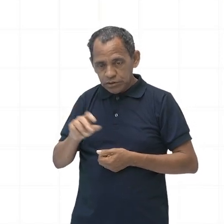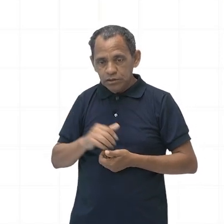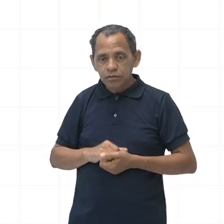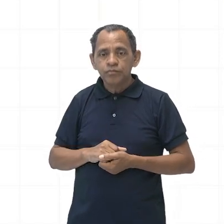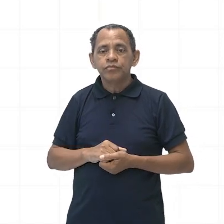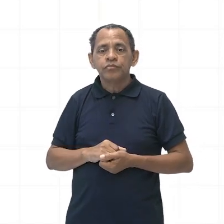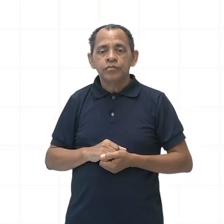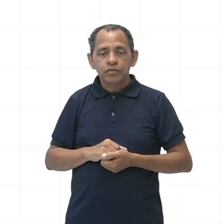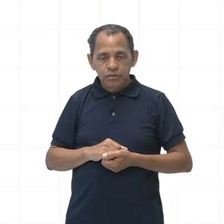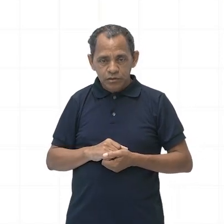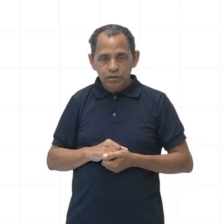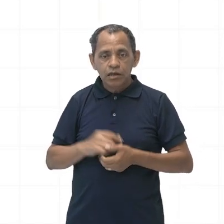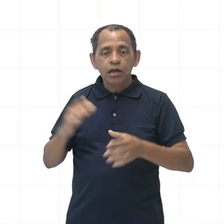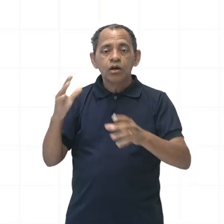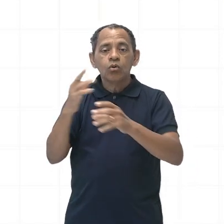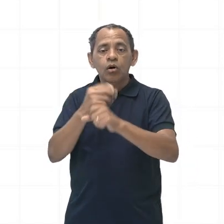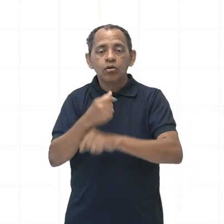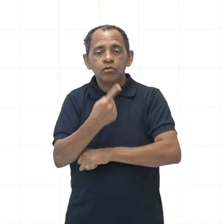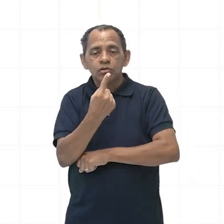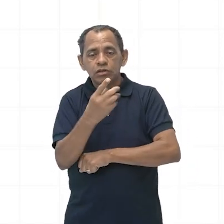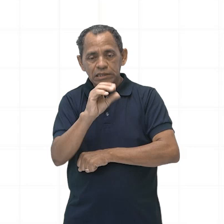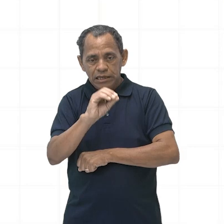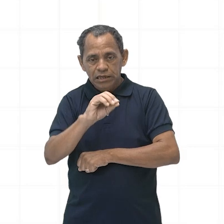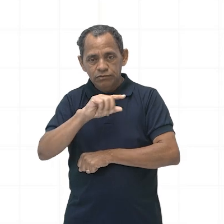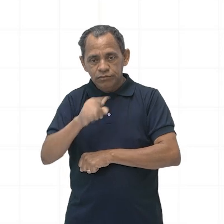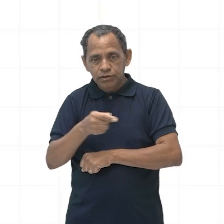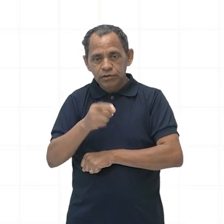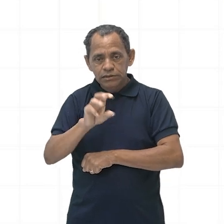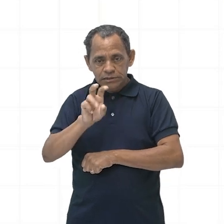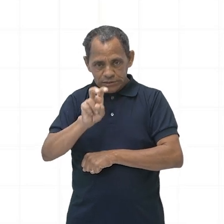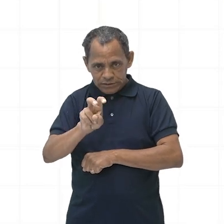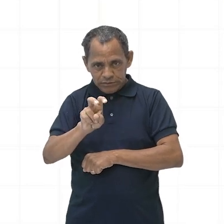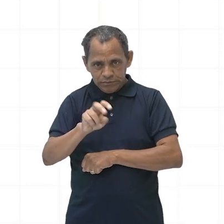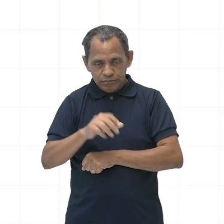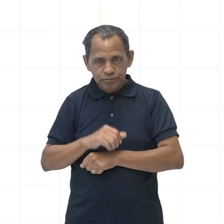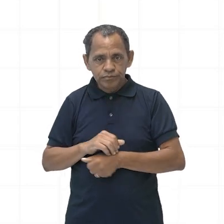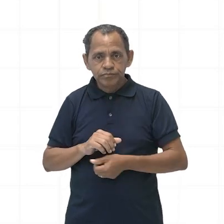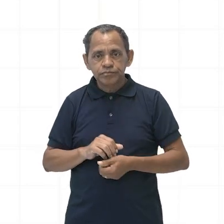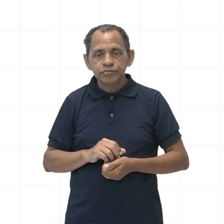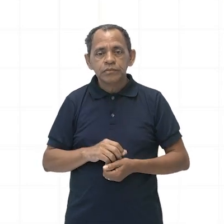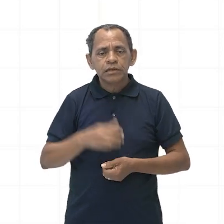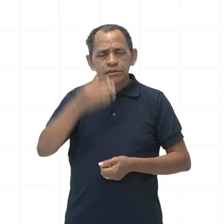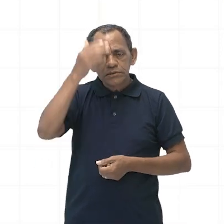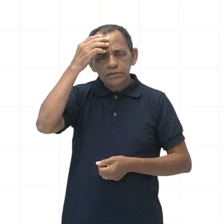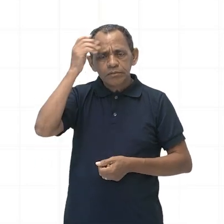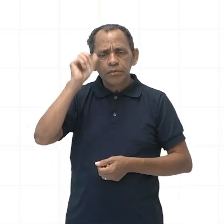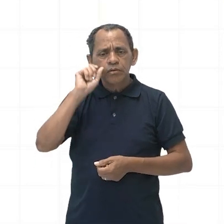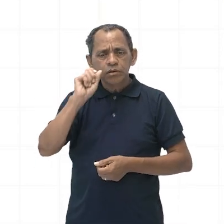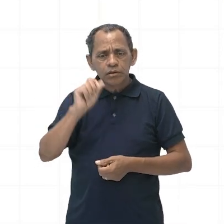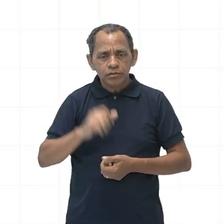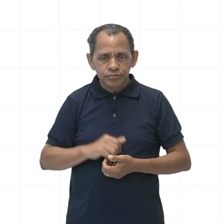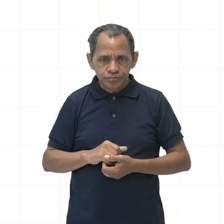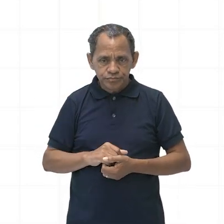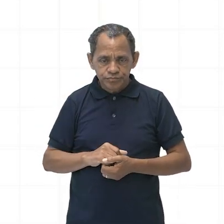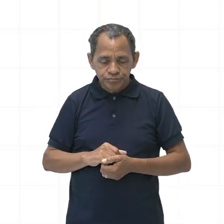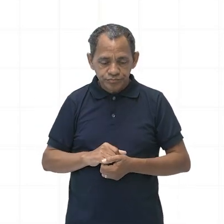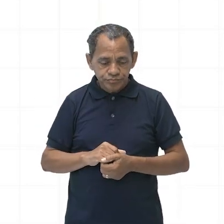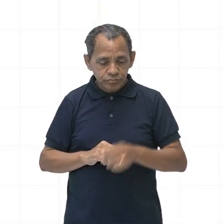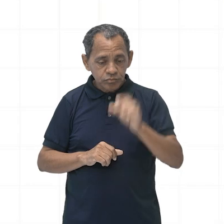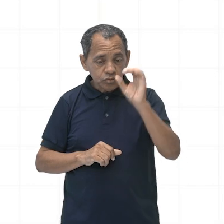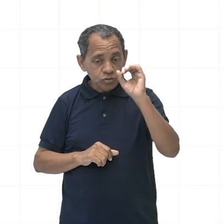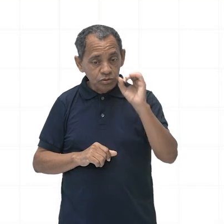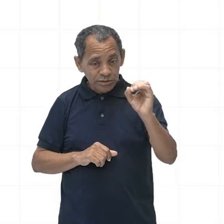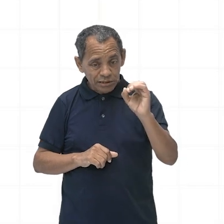com 7 é igual a 10,5. Então, o que é que ele quer saber nessa questão? Ele quer saber